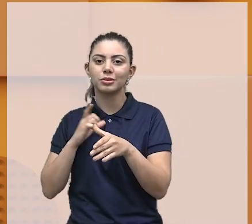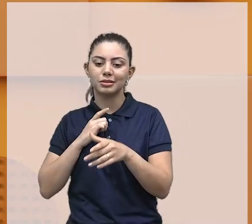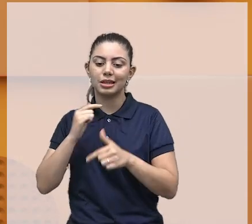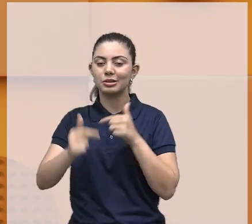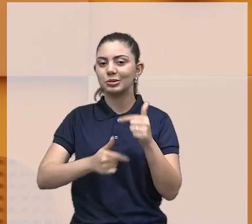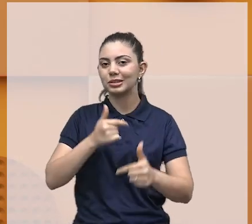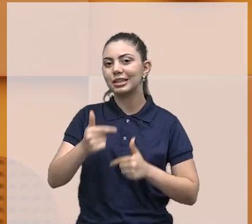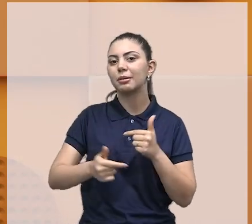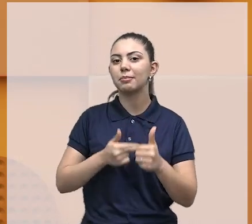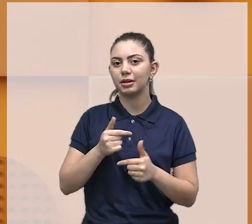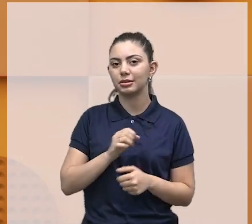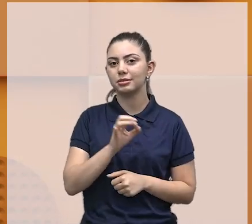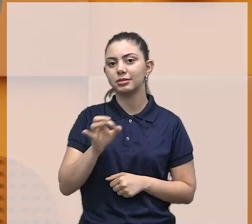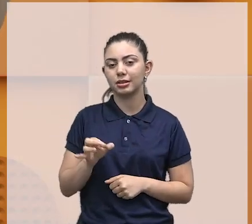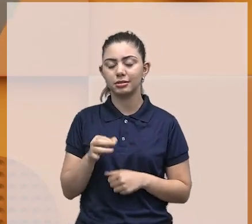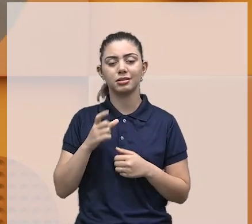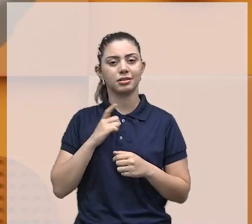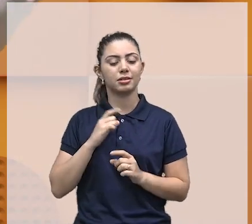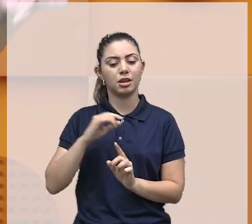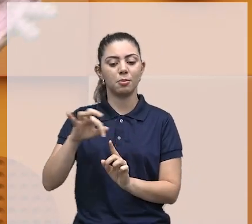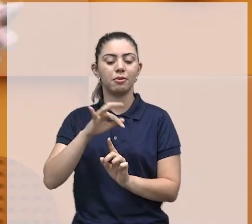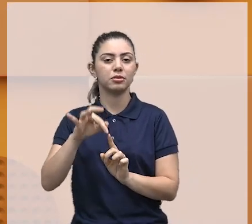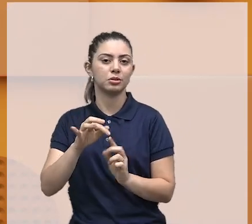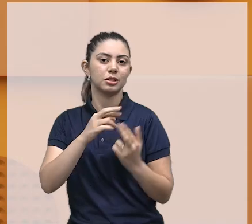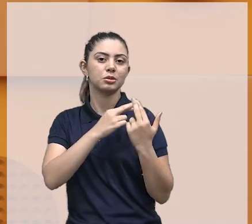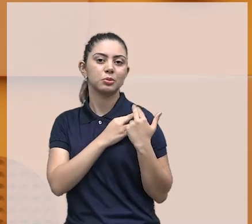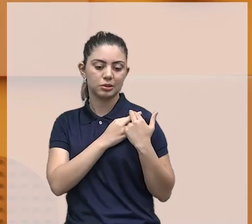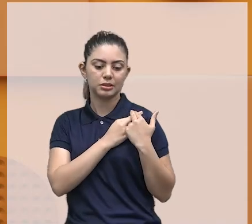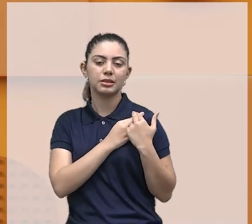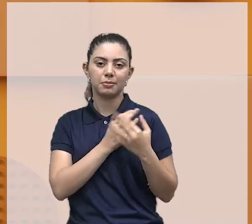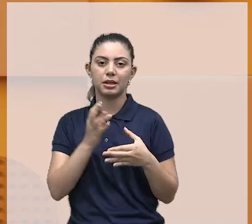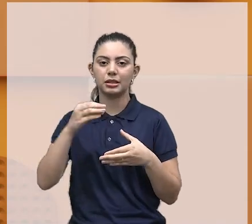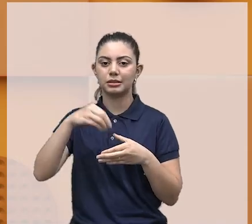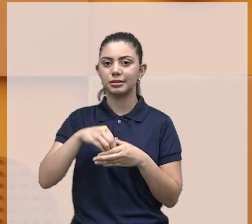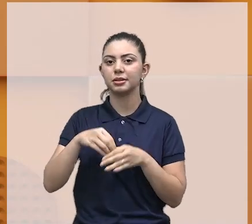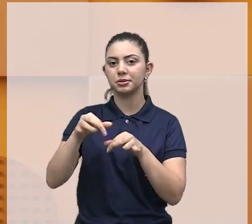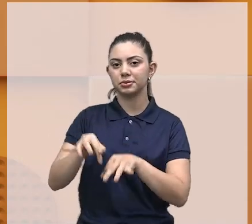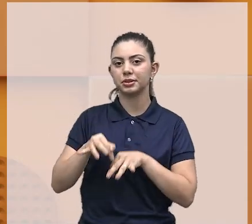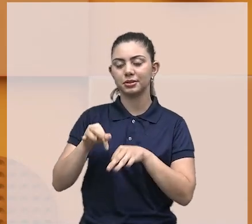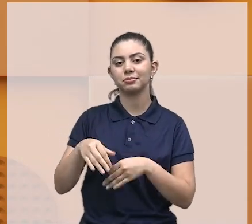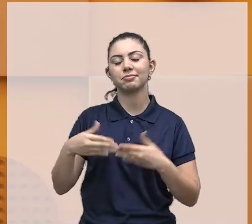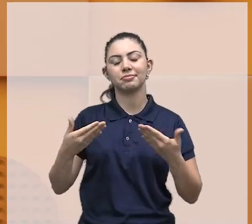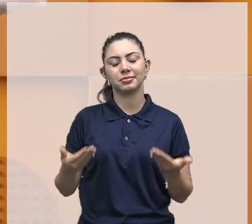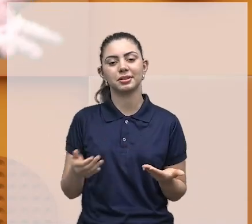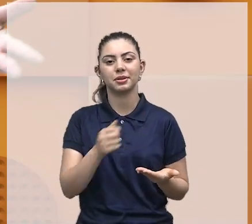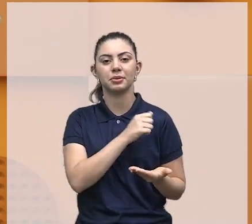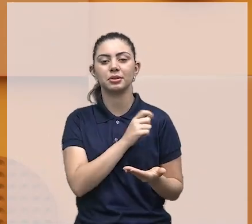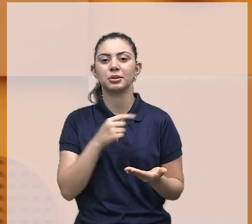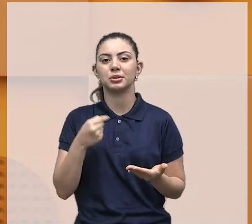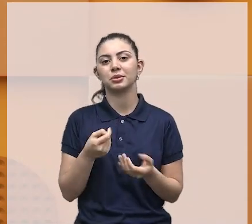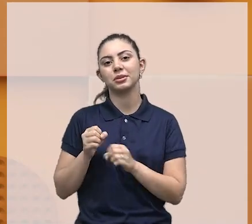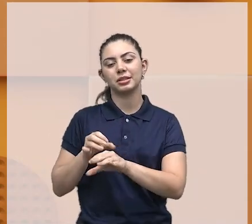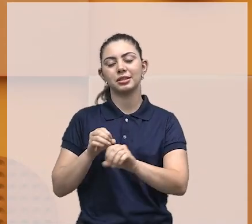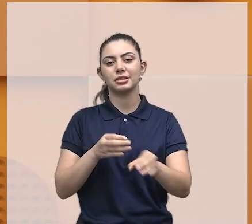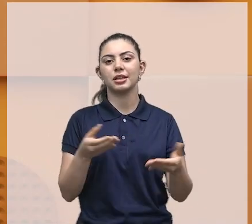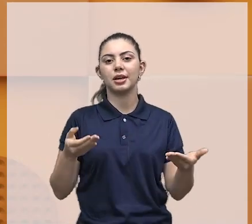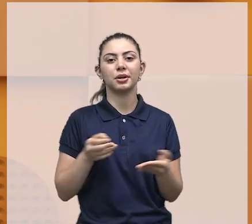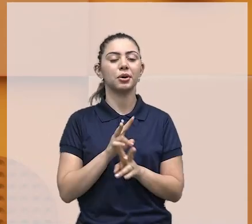exercendo, de certa forma, uma função dentro desse sistema. Então, meus queridos, eu atingi meu objetivo, que era